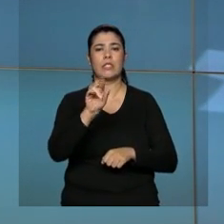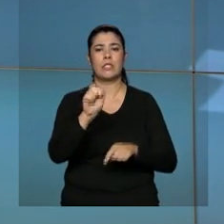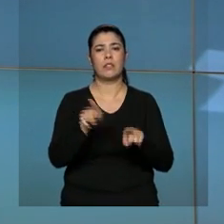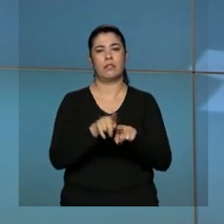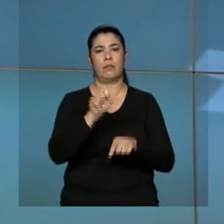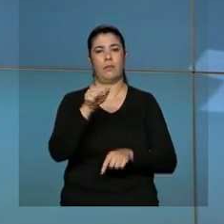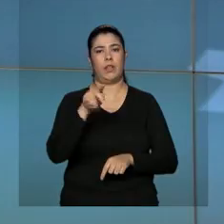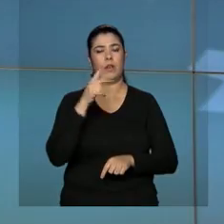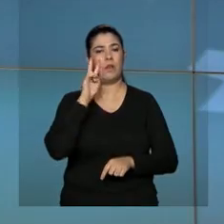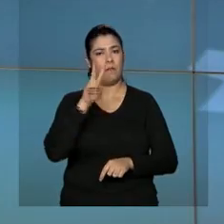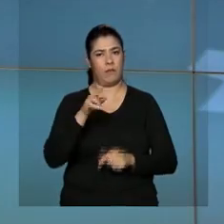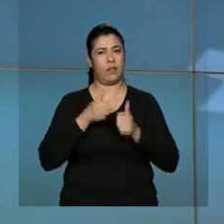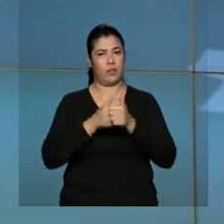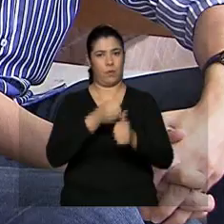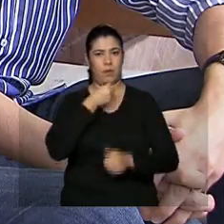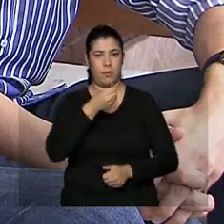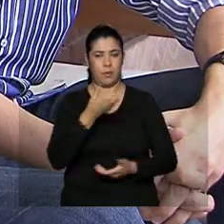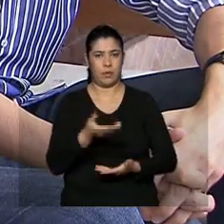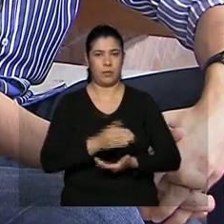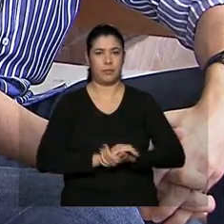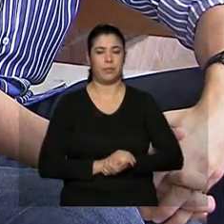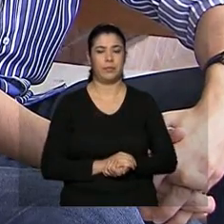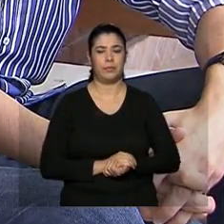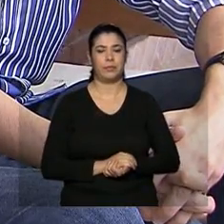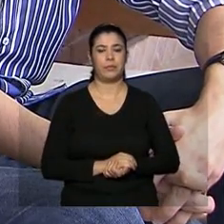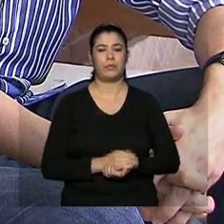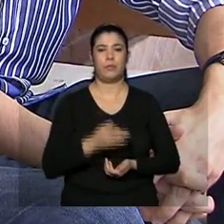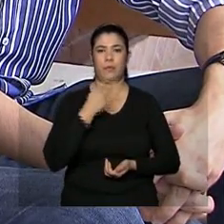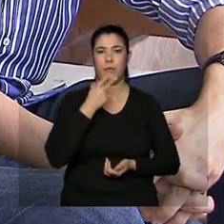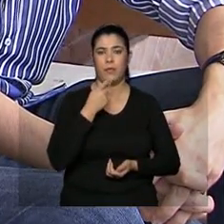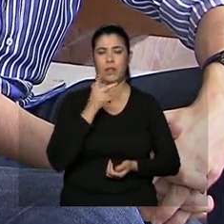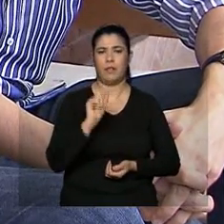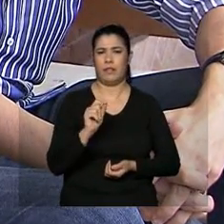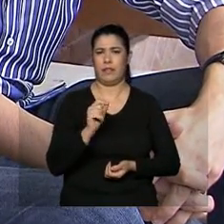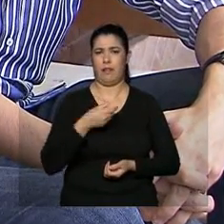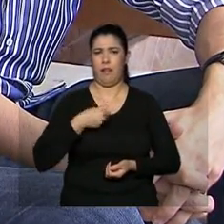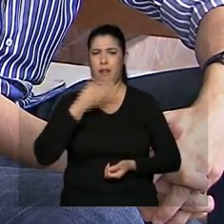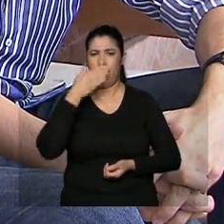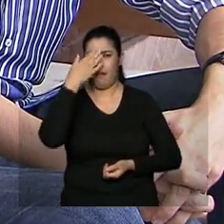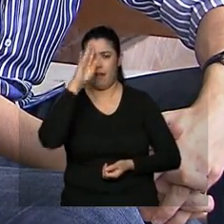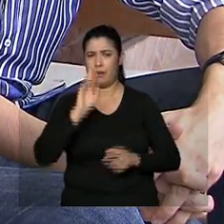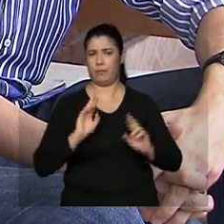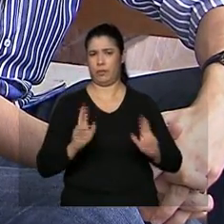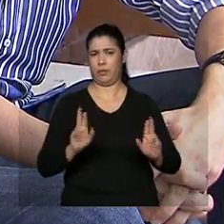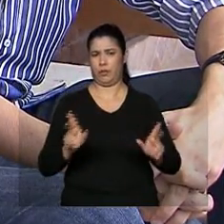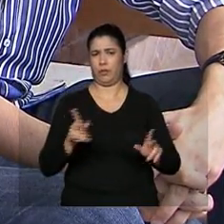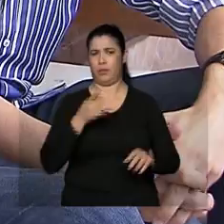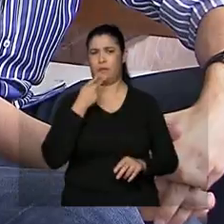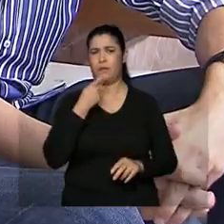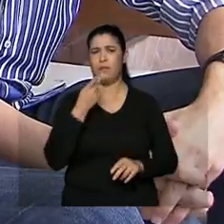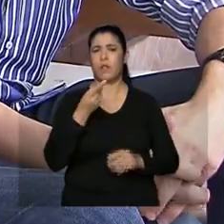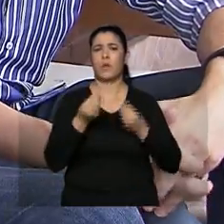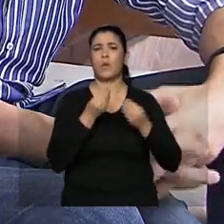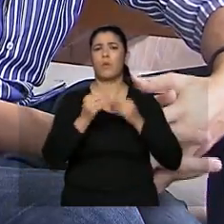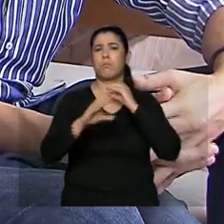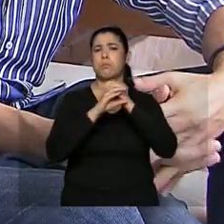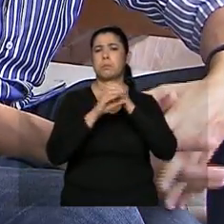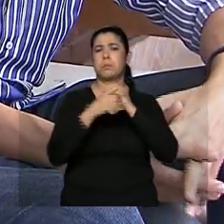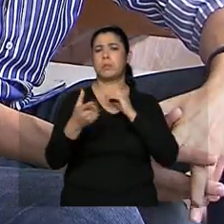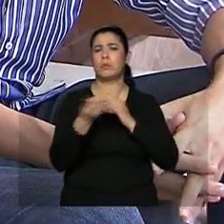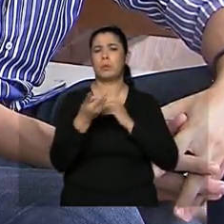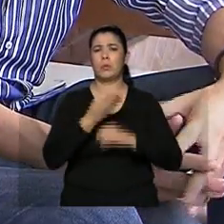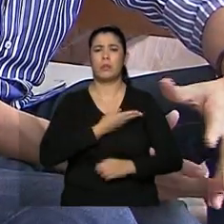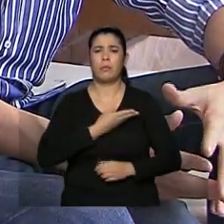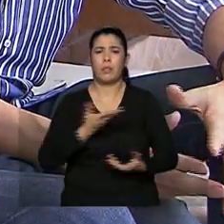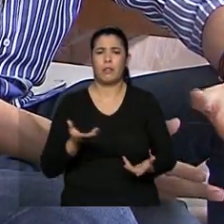de Leonardo Meira. Em árabe, fica difícil descobrir o que esses dois amigos tanto